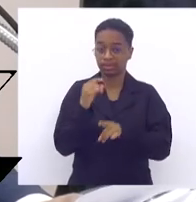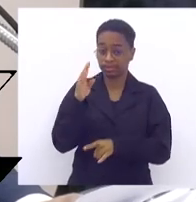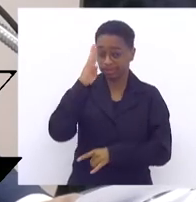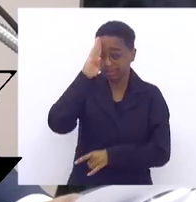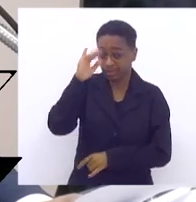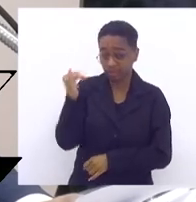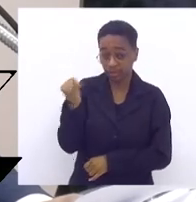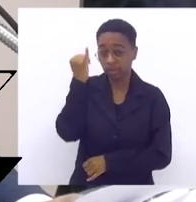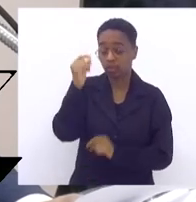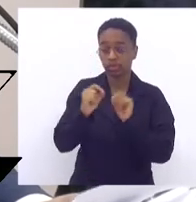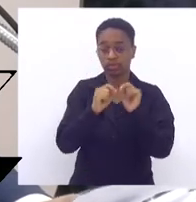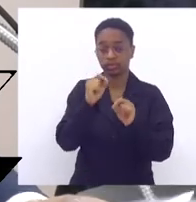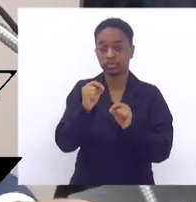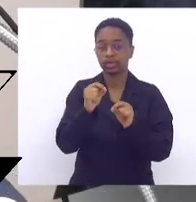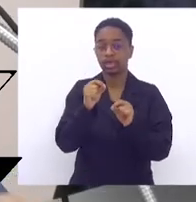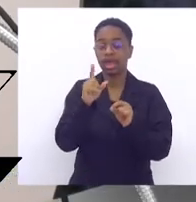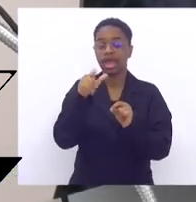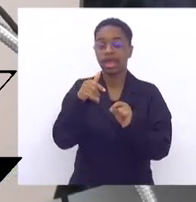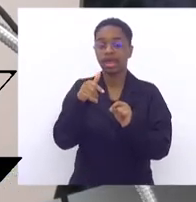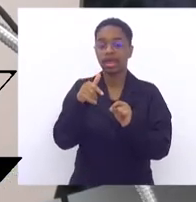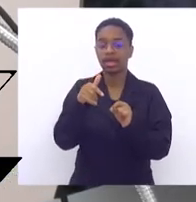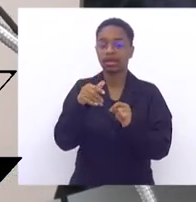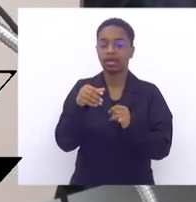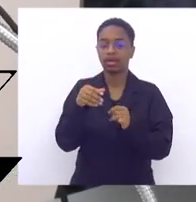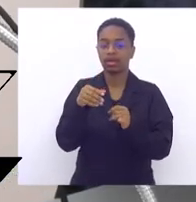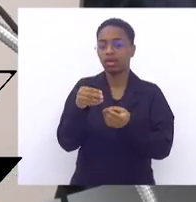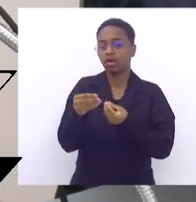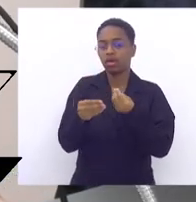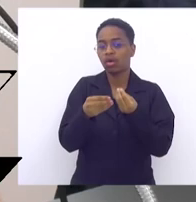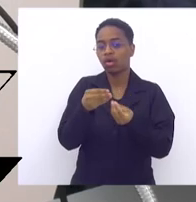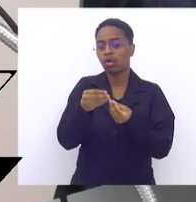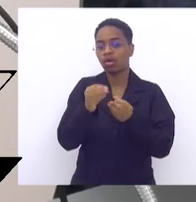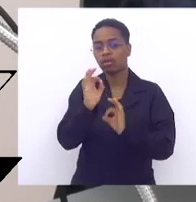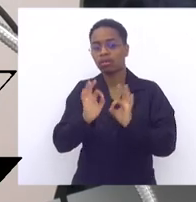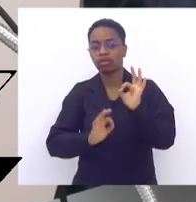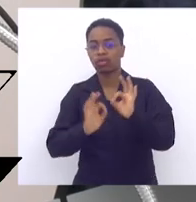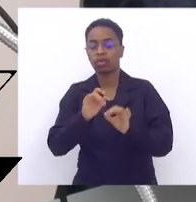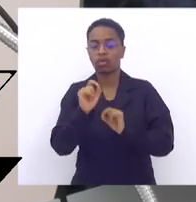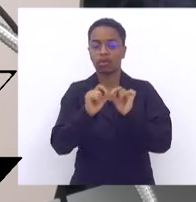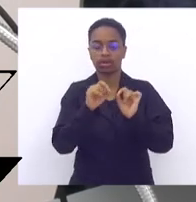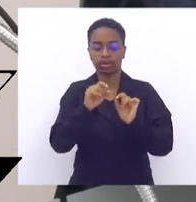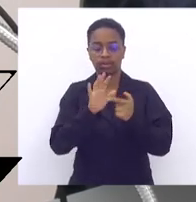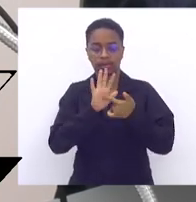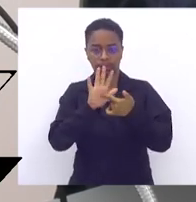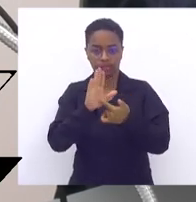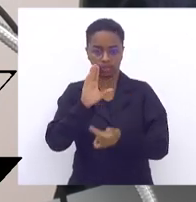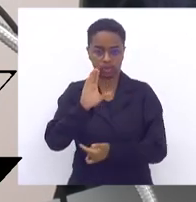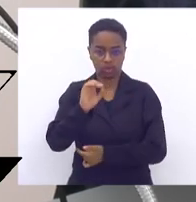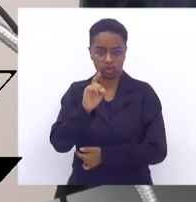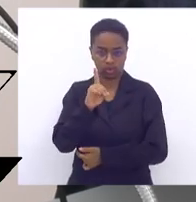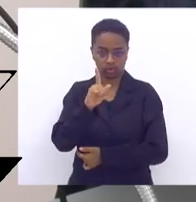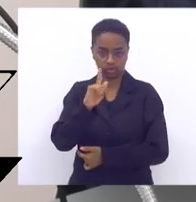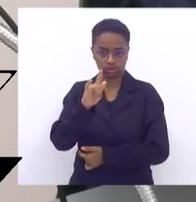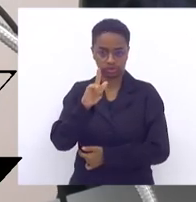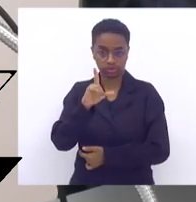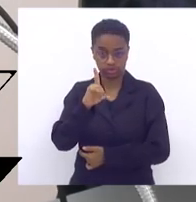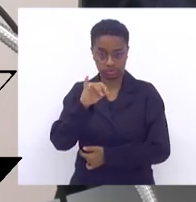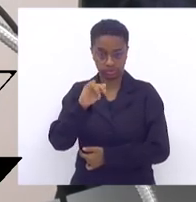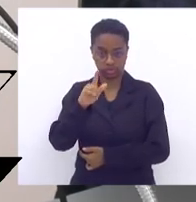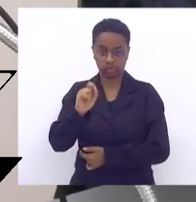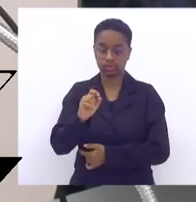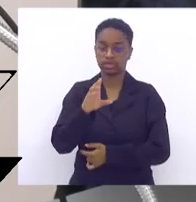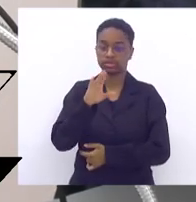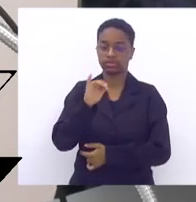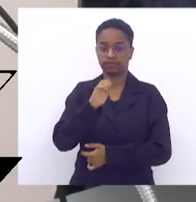internacionalização, a internalização do que está disposto no próprio Código Civil, no 206A, que é a prescrição intercorrente, que até